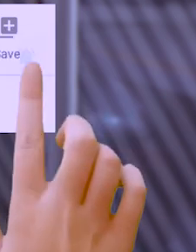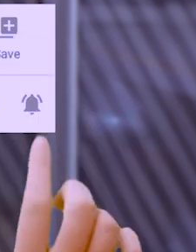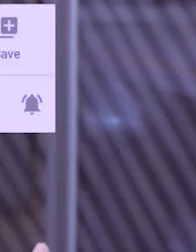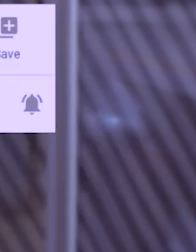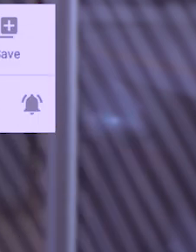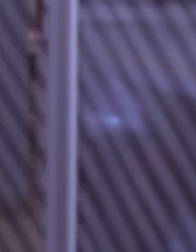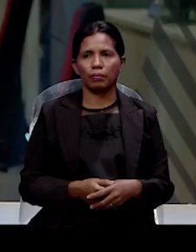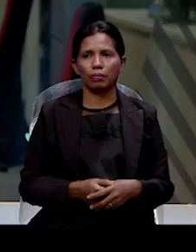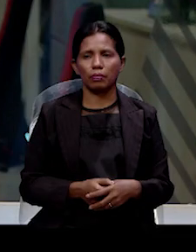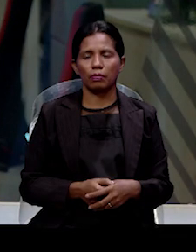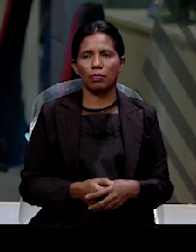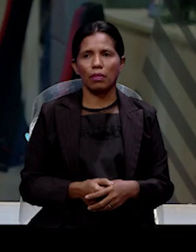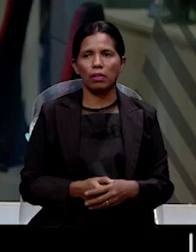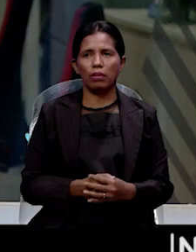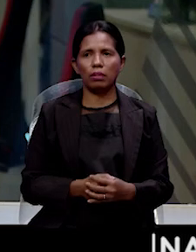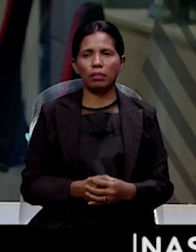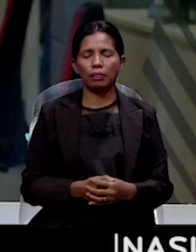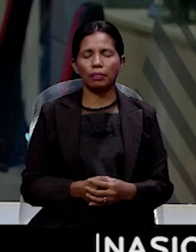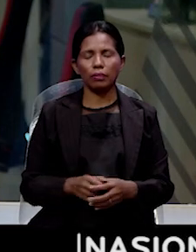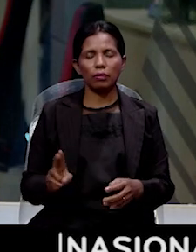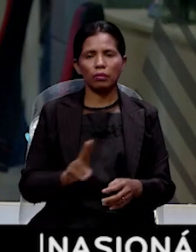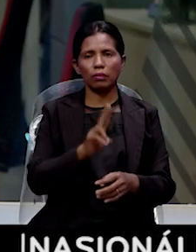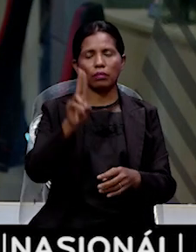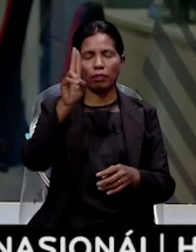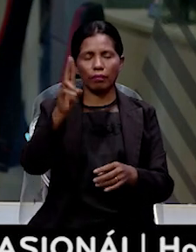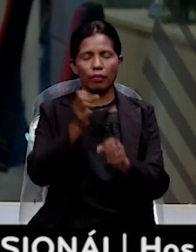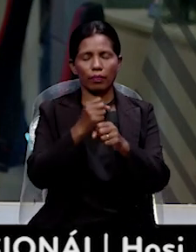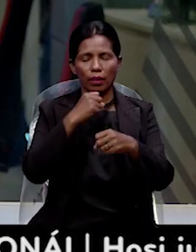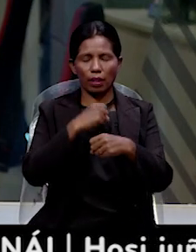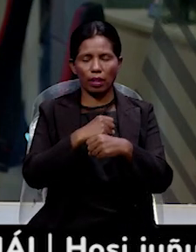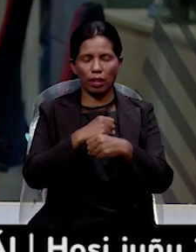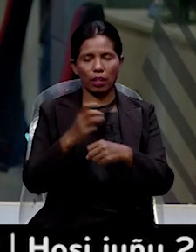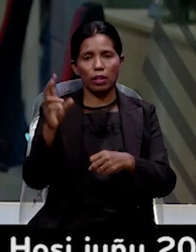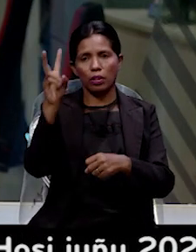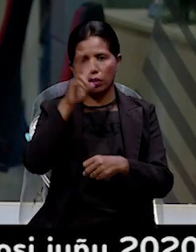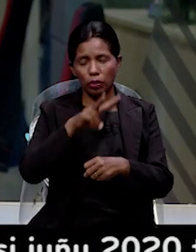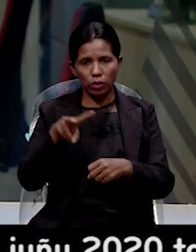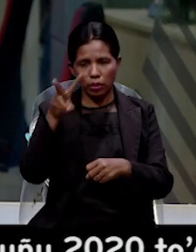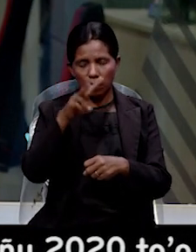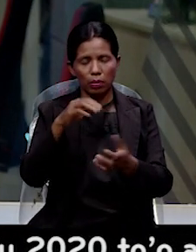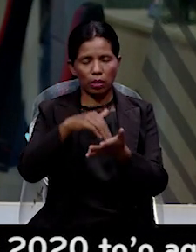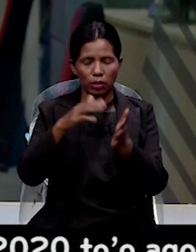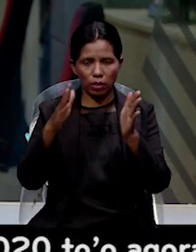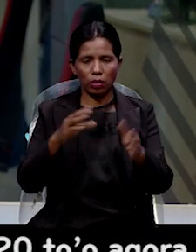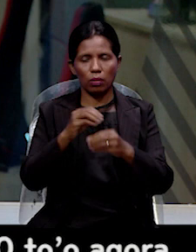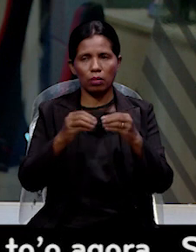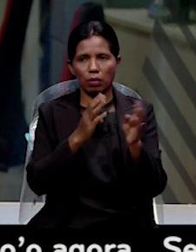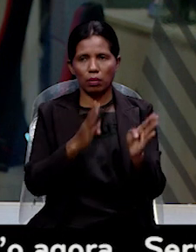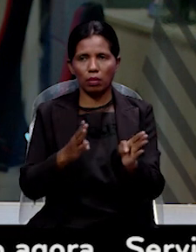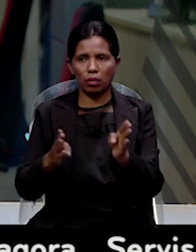de notificação. Universidade Oriental Halo Socialização para estudante Sira, com a